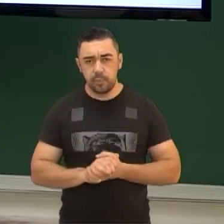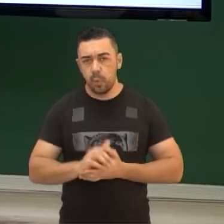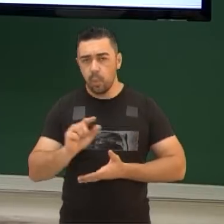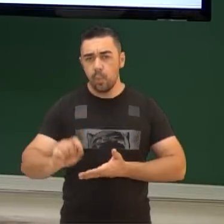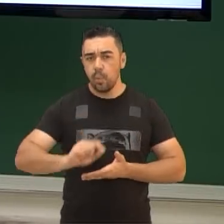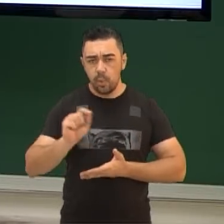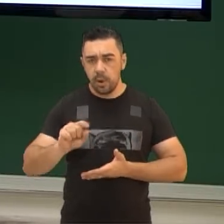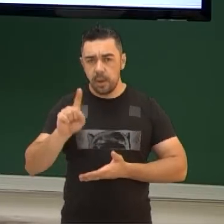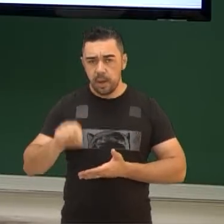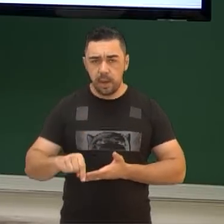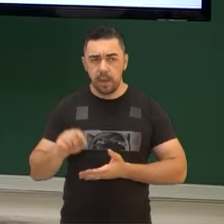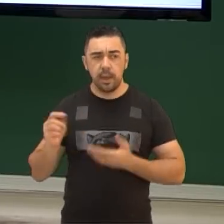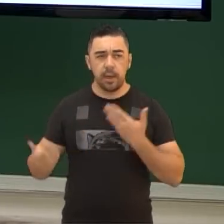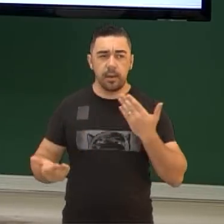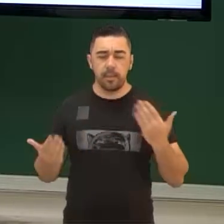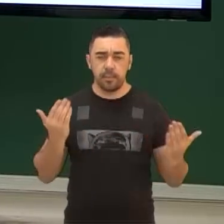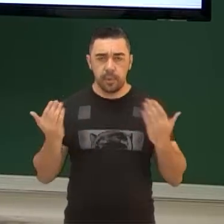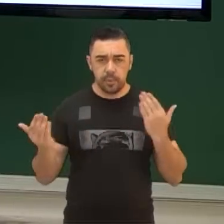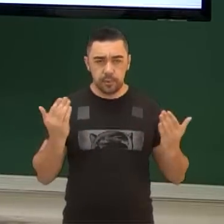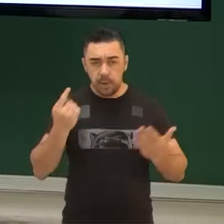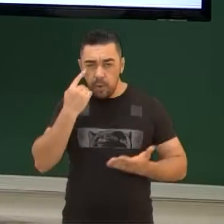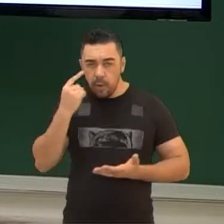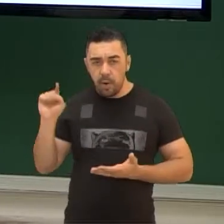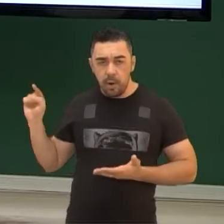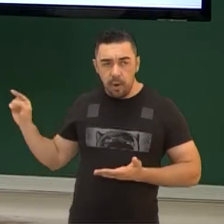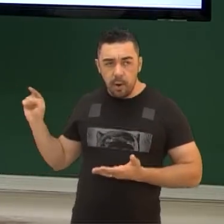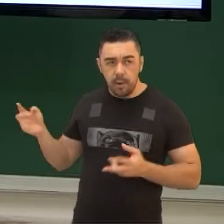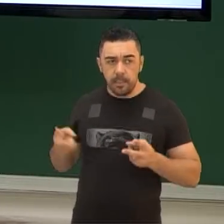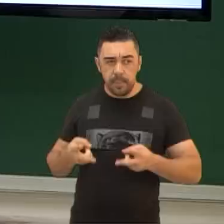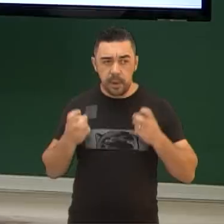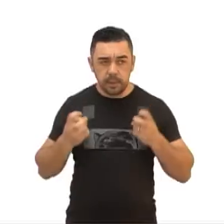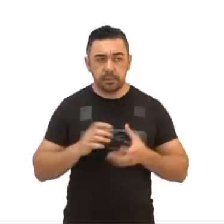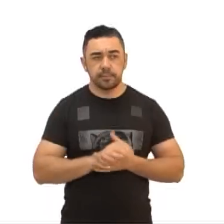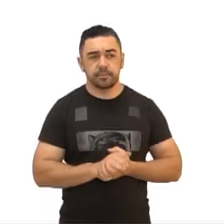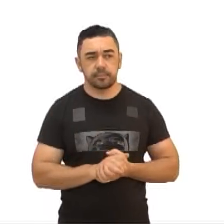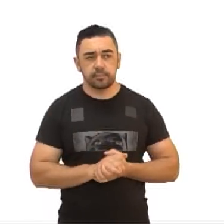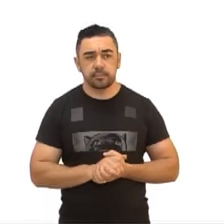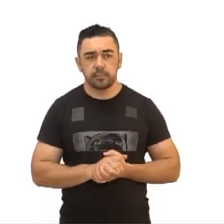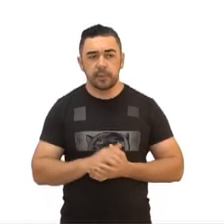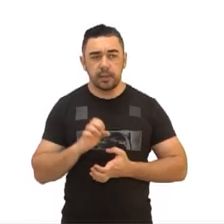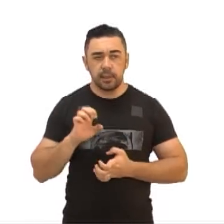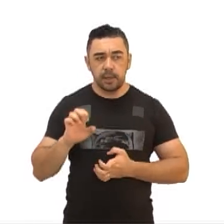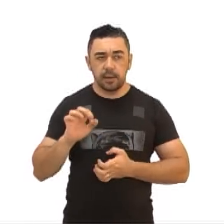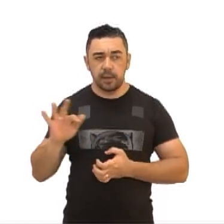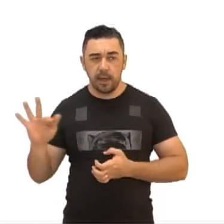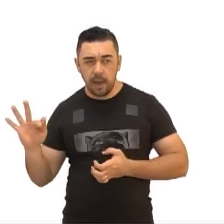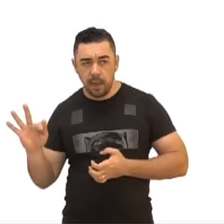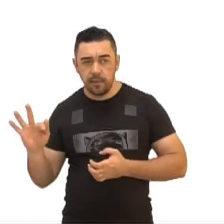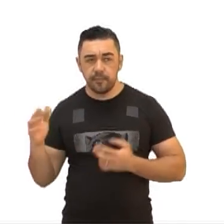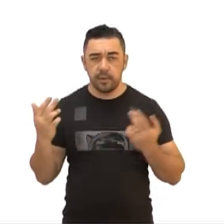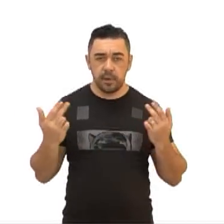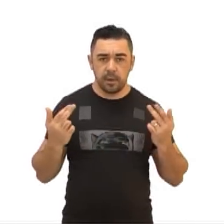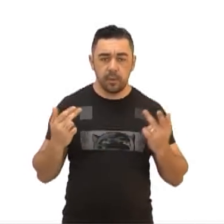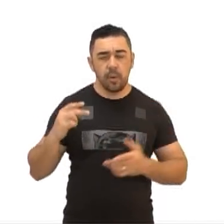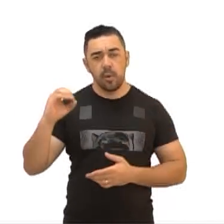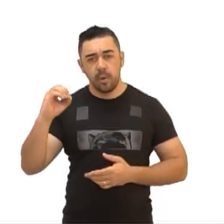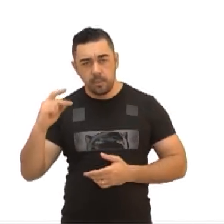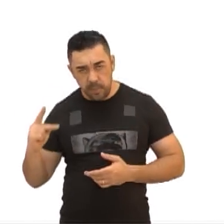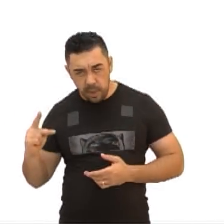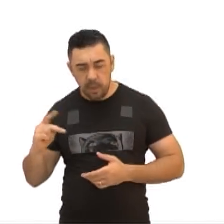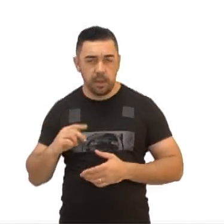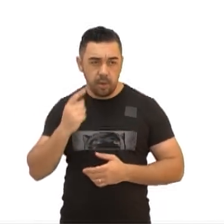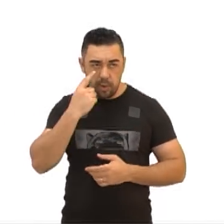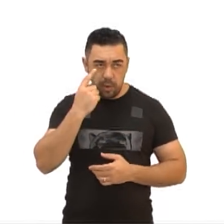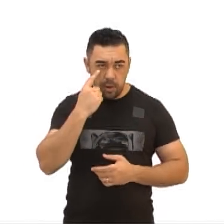são lados correspondentes proporcionais? Percebam aí, olha só, o segmento EF é correspondente ao segmento OP. Então,